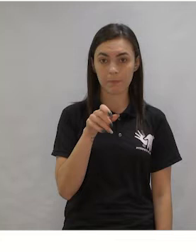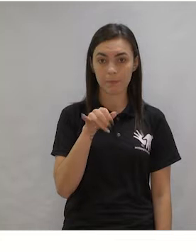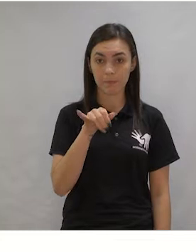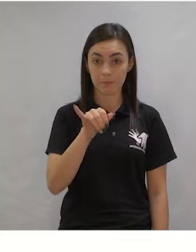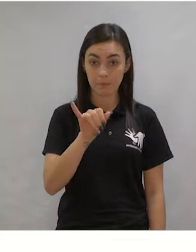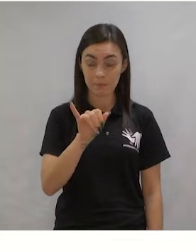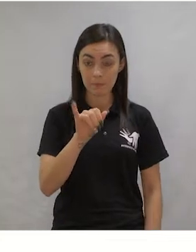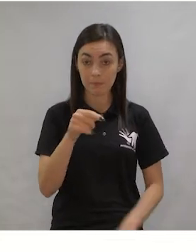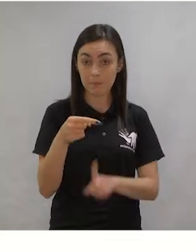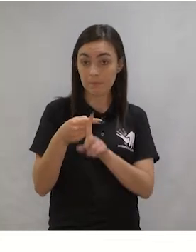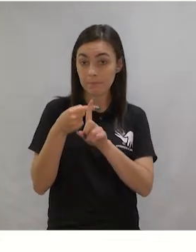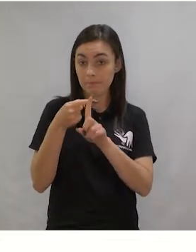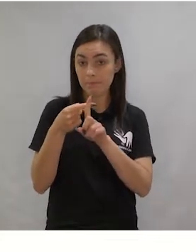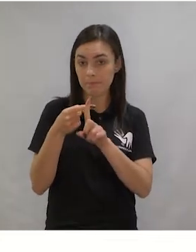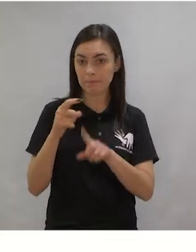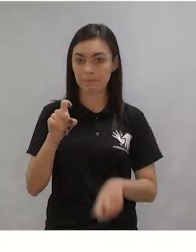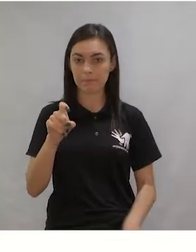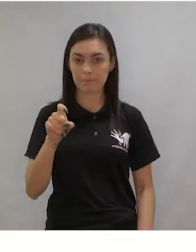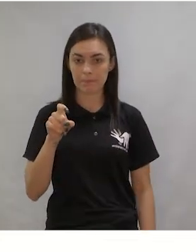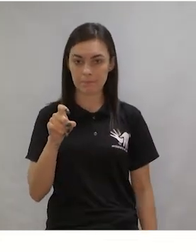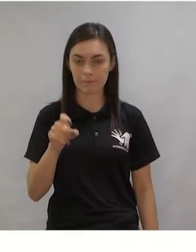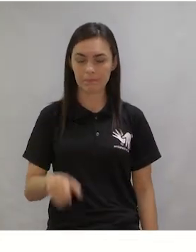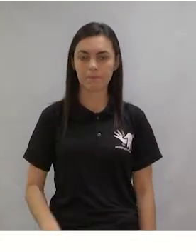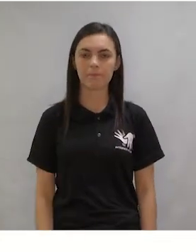2xy mais x.